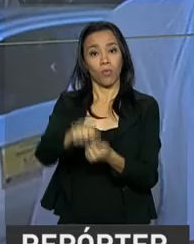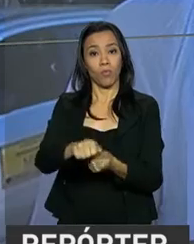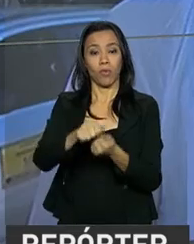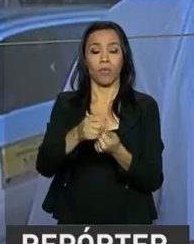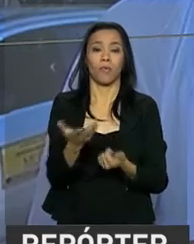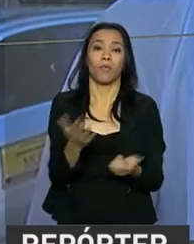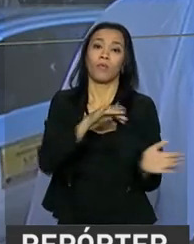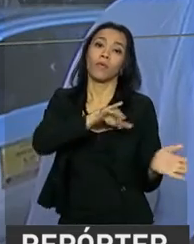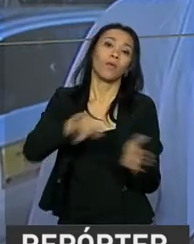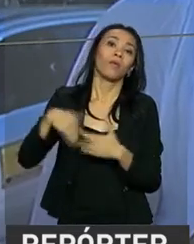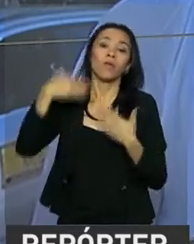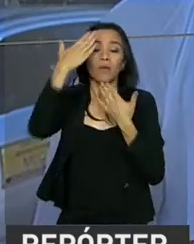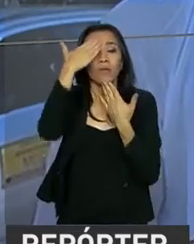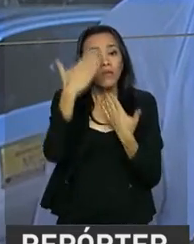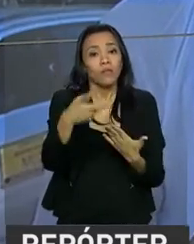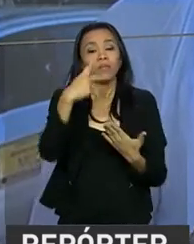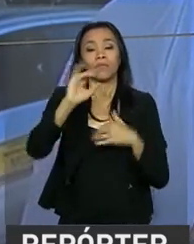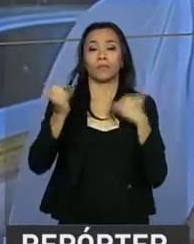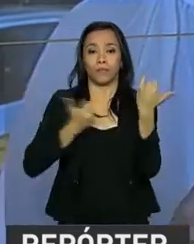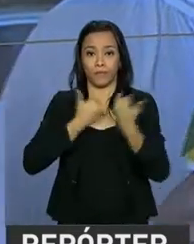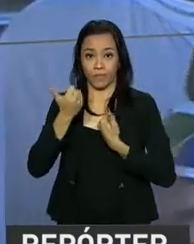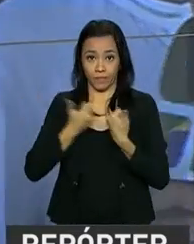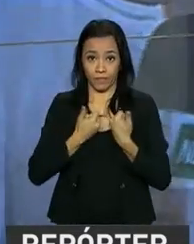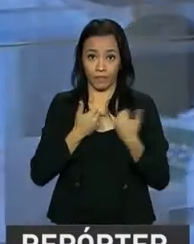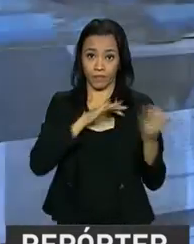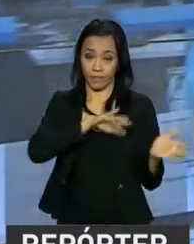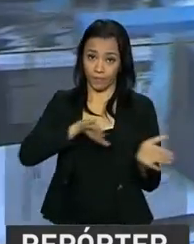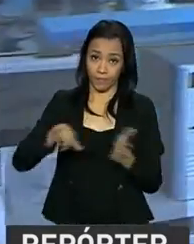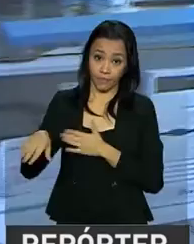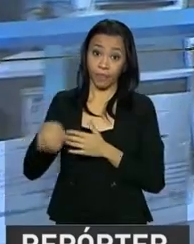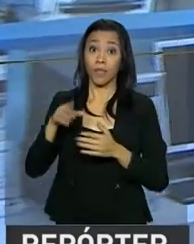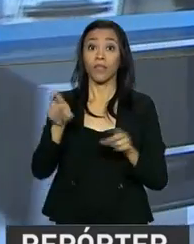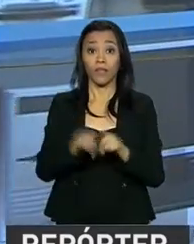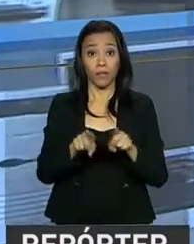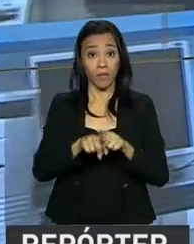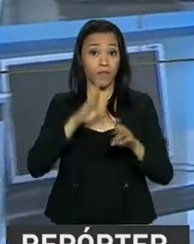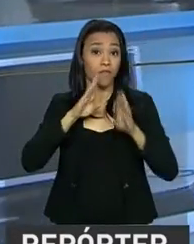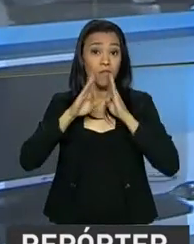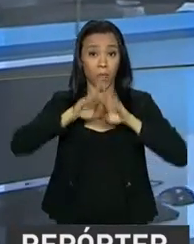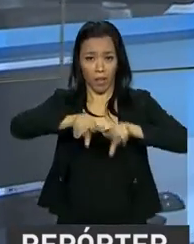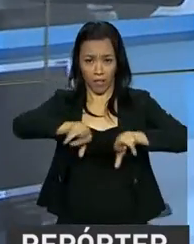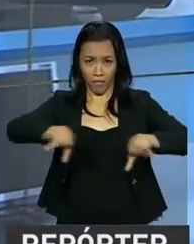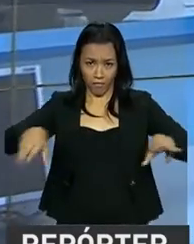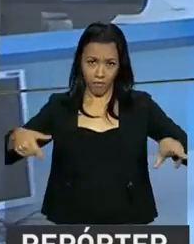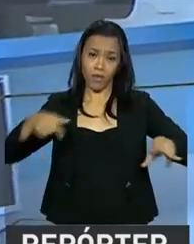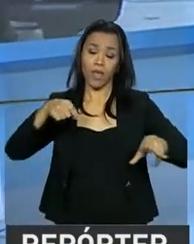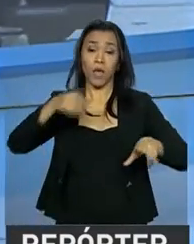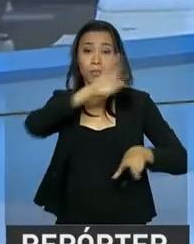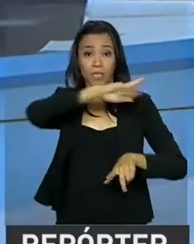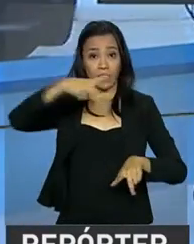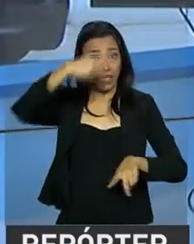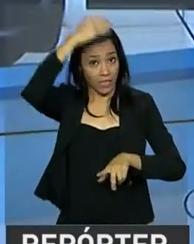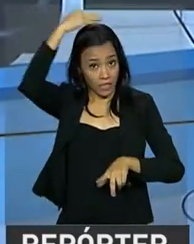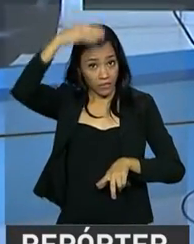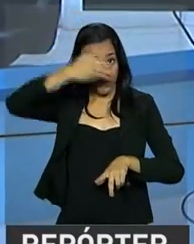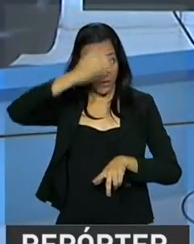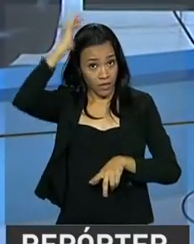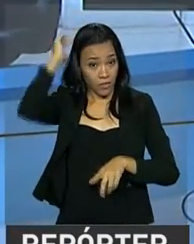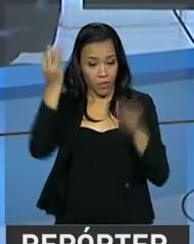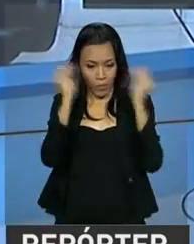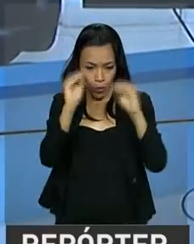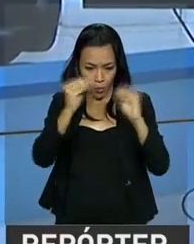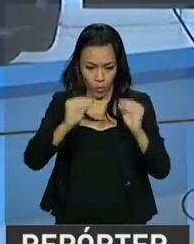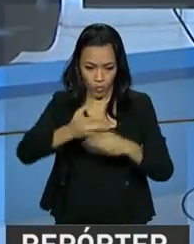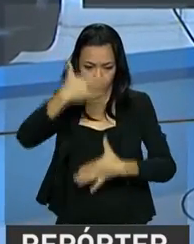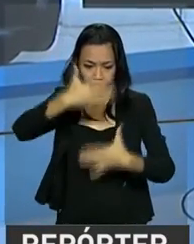brigada paola pelas suas informações e pelas redes sociais o presidente em exercício michel temer afirmou que o governo está adotando